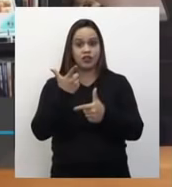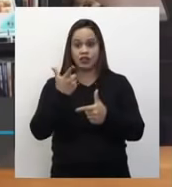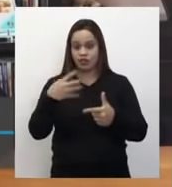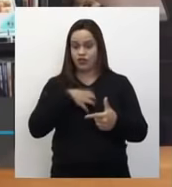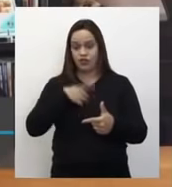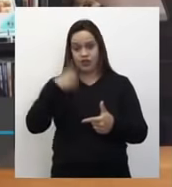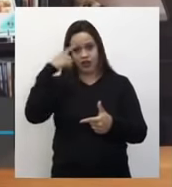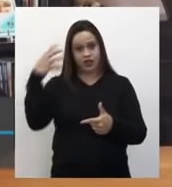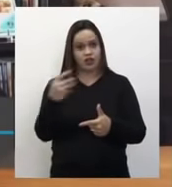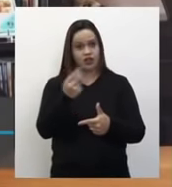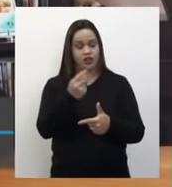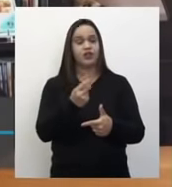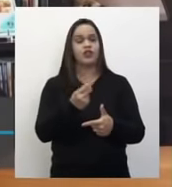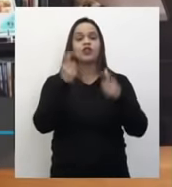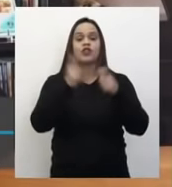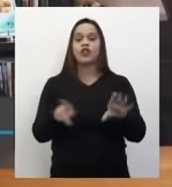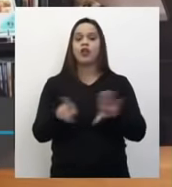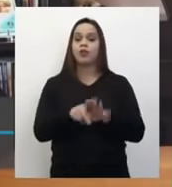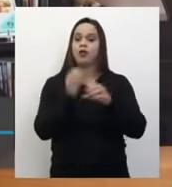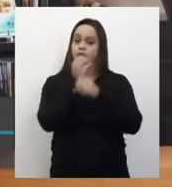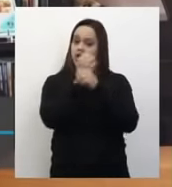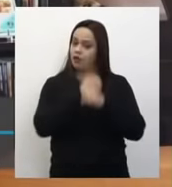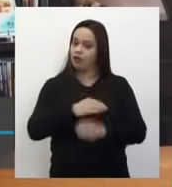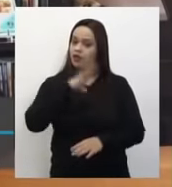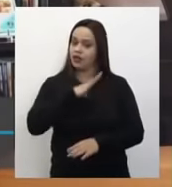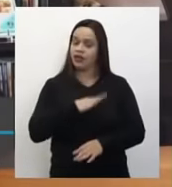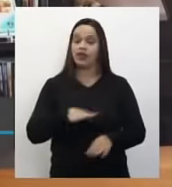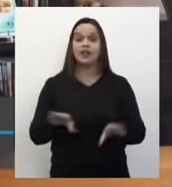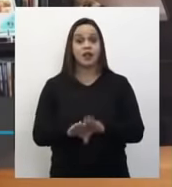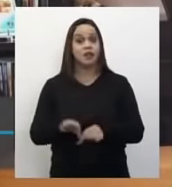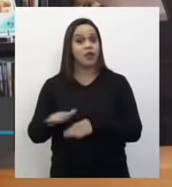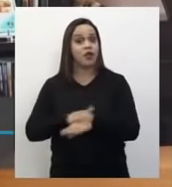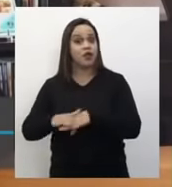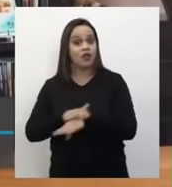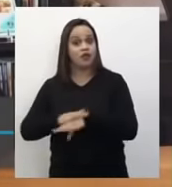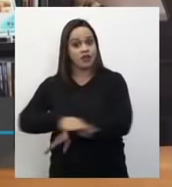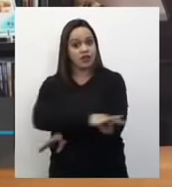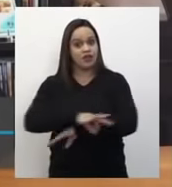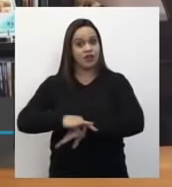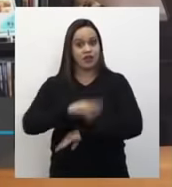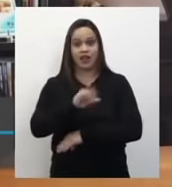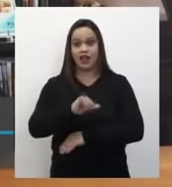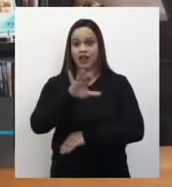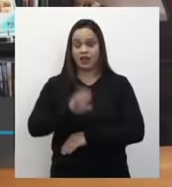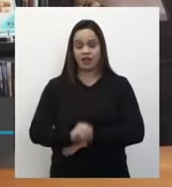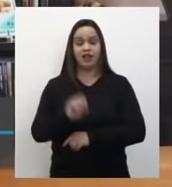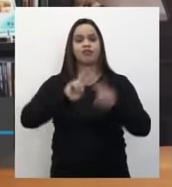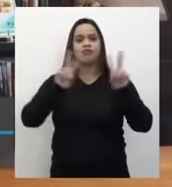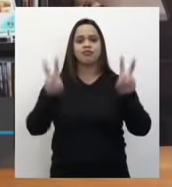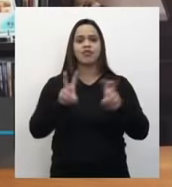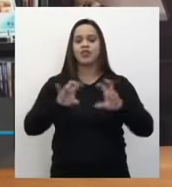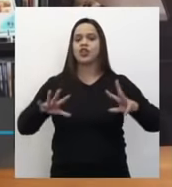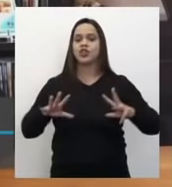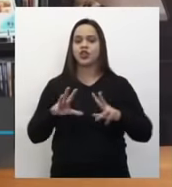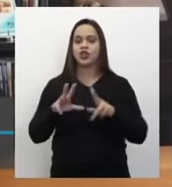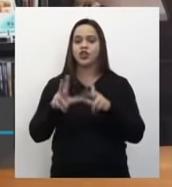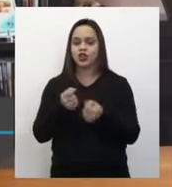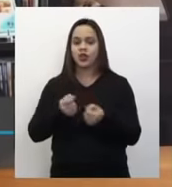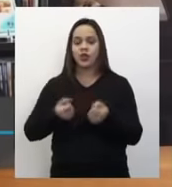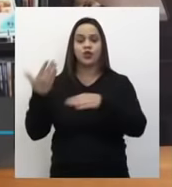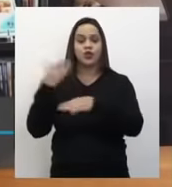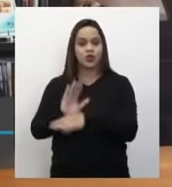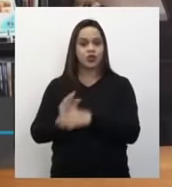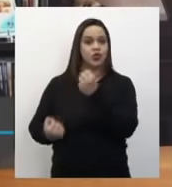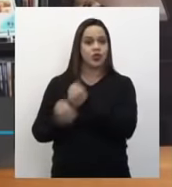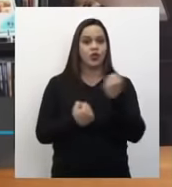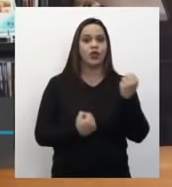o Laboratório da Cidade. E ainda conversamos com um arquiteto, Caio Vassão, sobre as contribuições dessa profissão